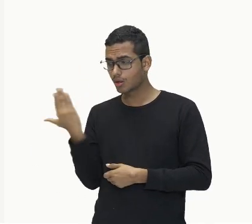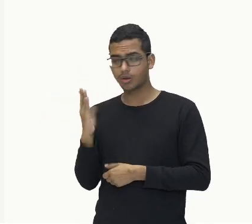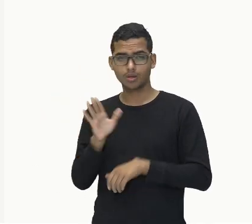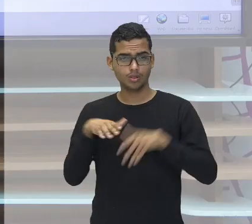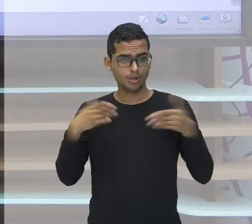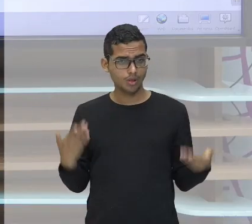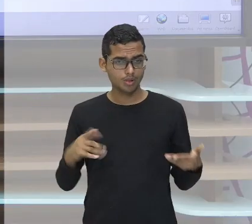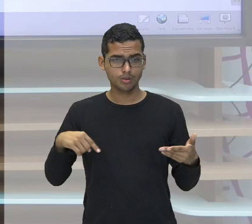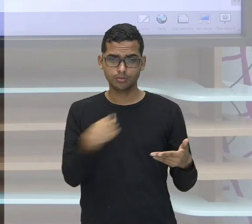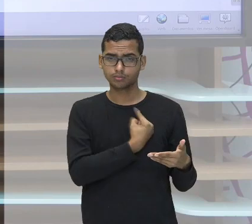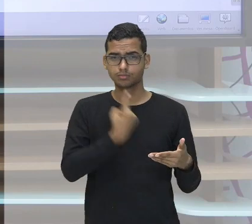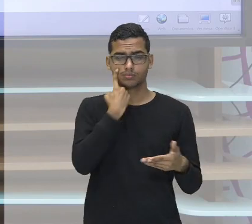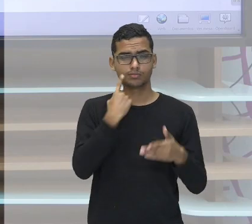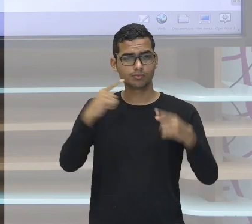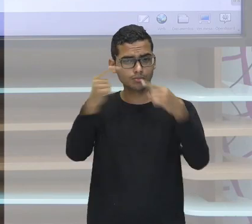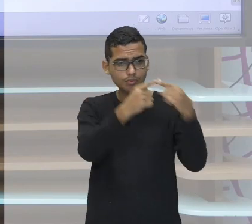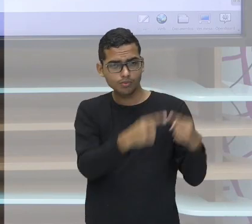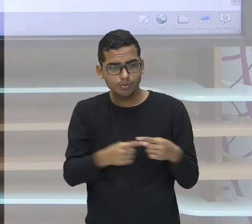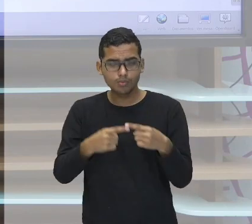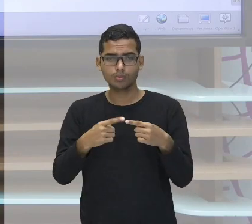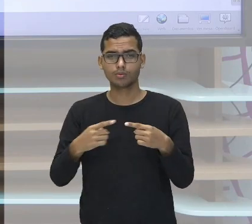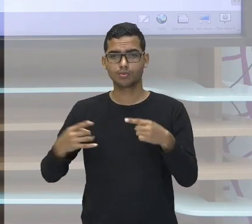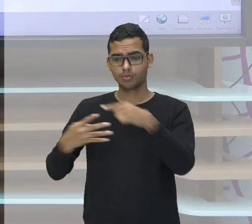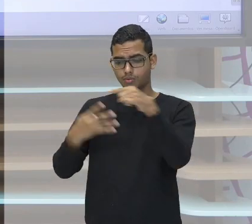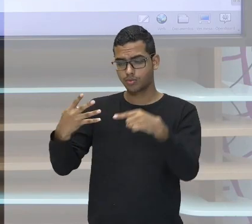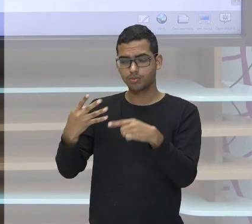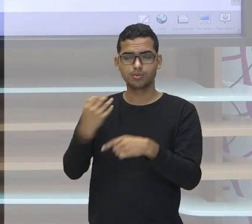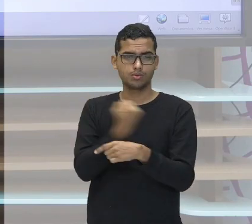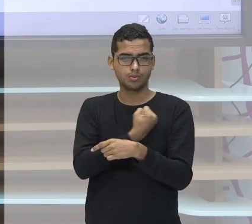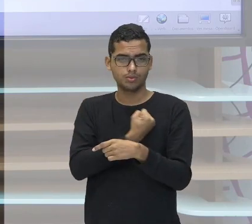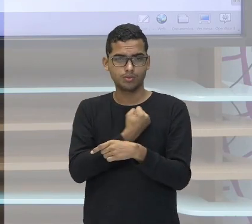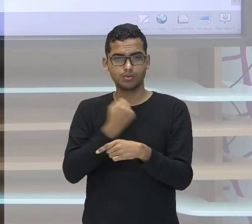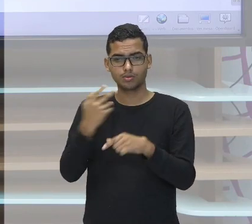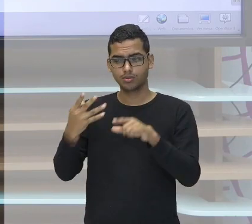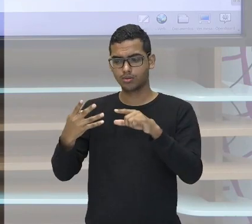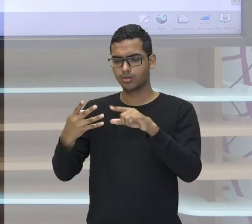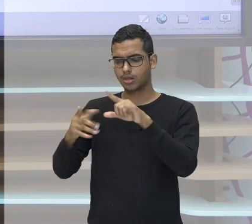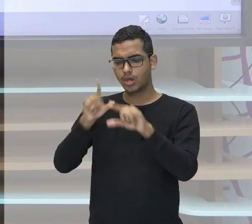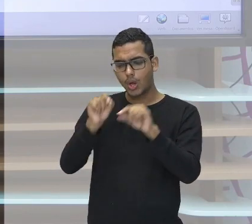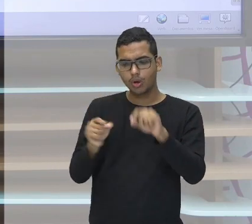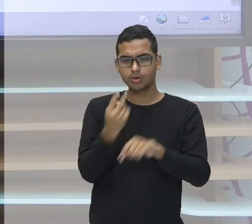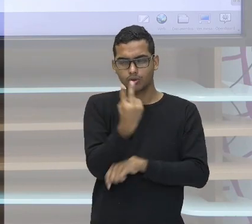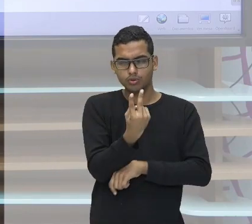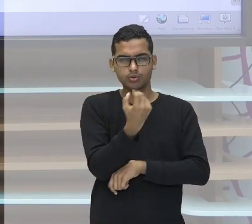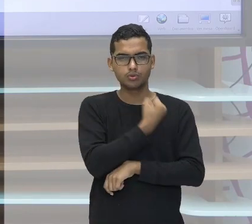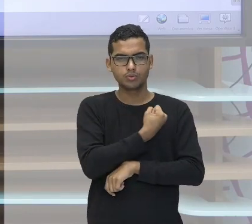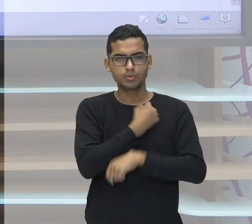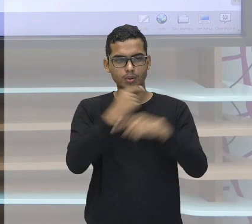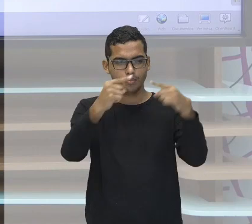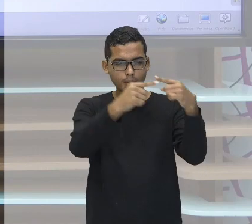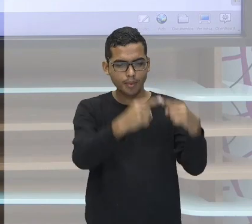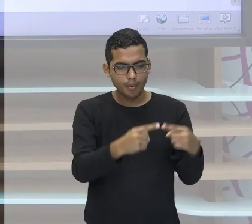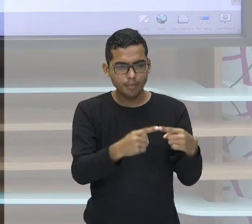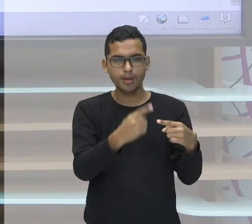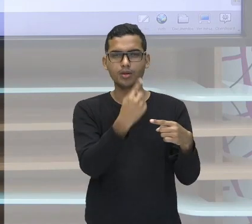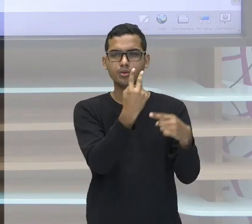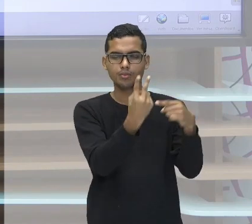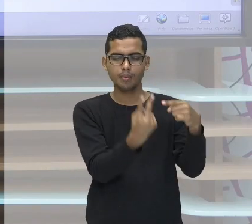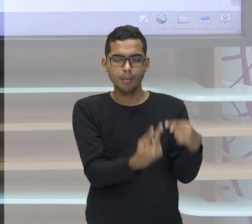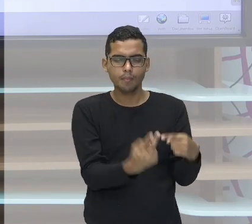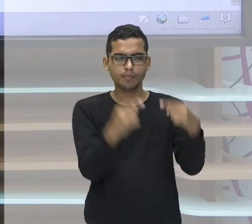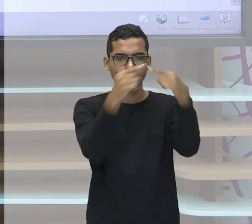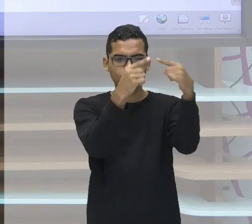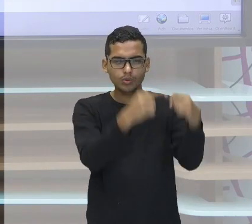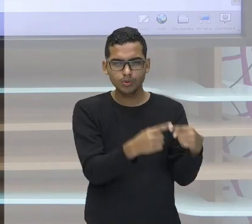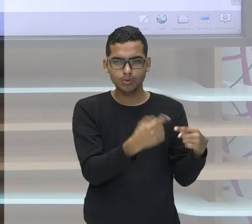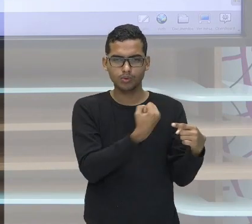gente faz a combinação de 4 elementos tomados 2 a 2, ou seja, a gente vai combinar 2 elementos de um conjunto de